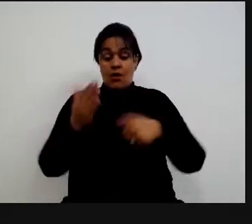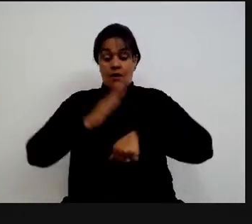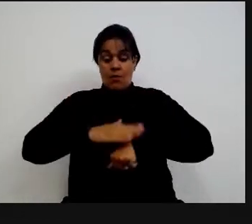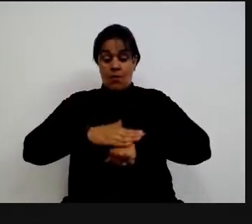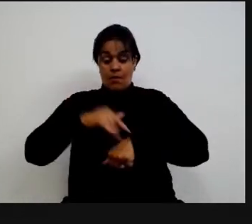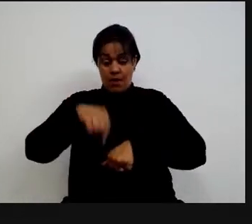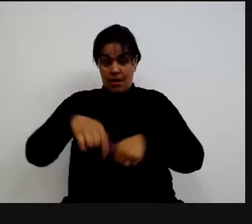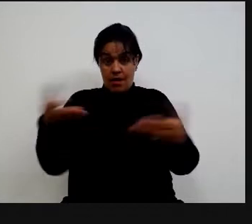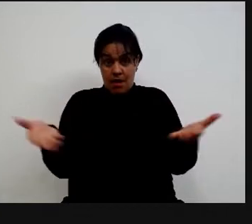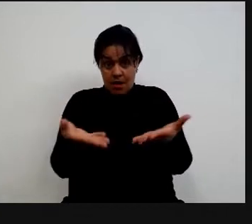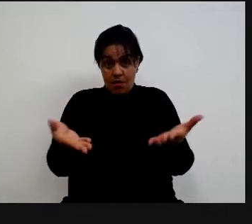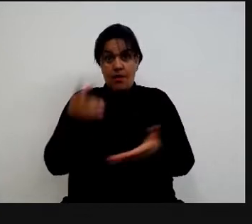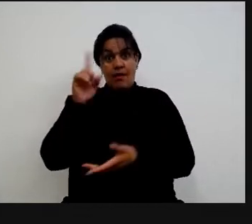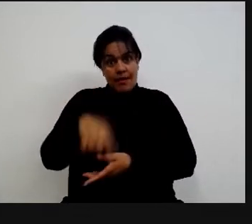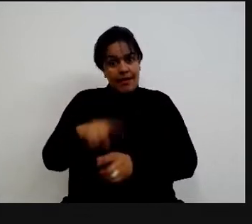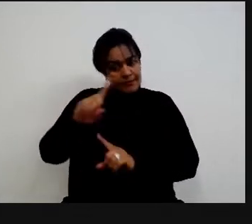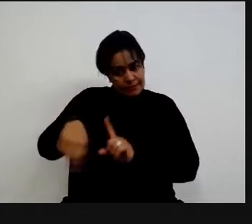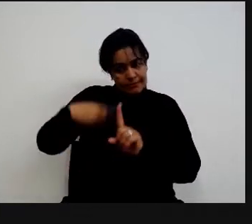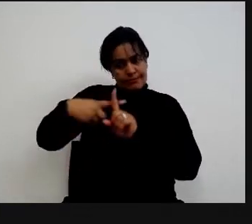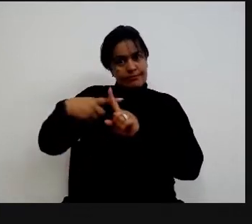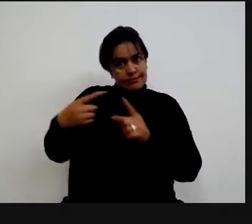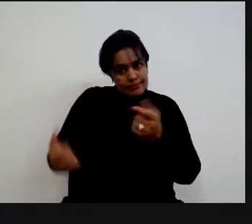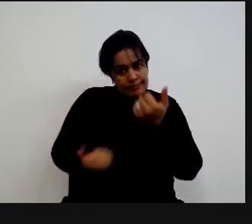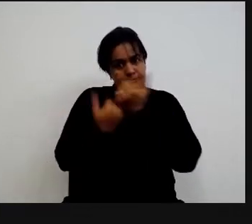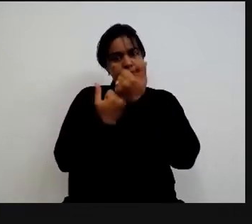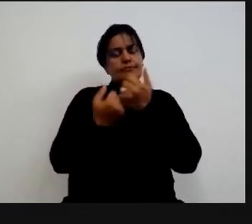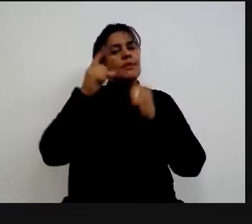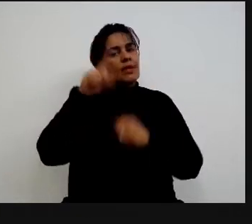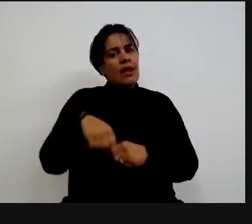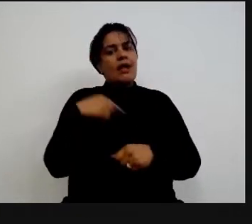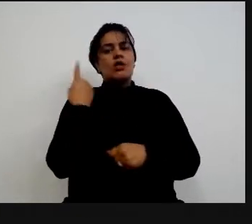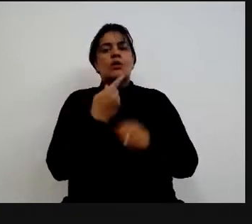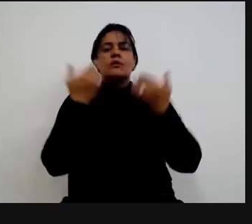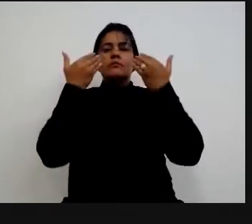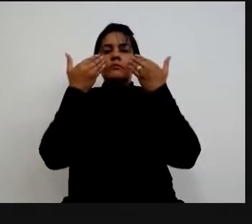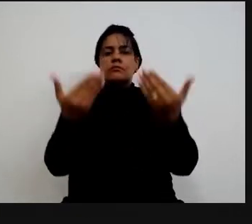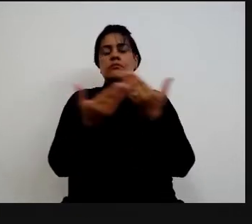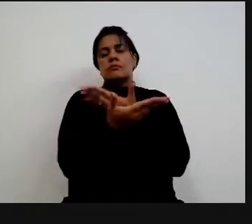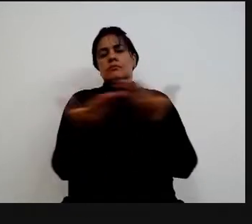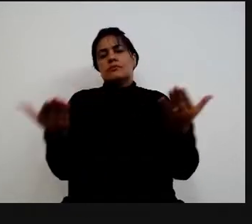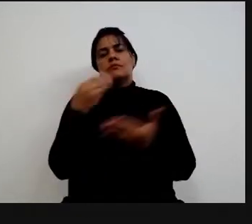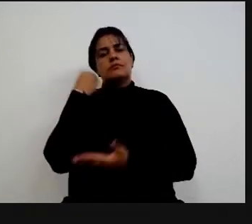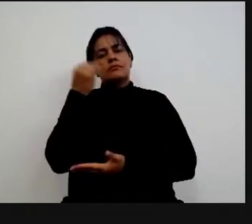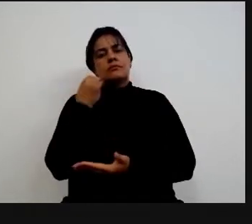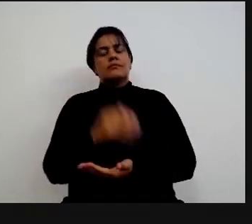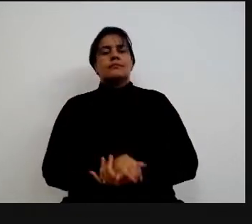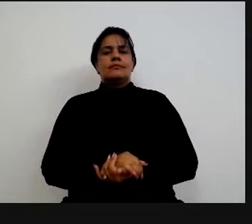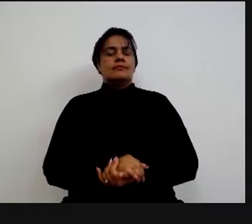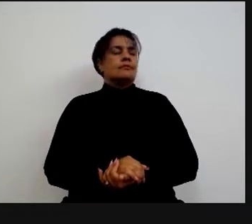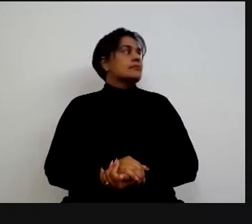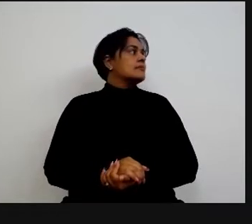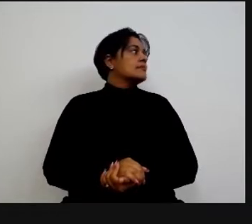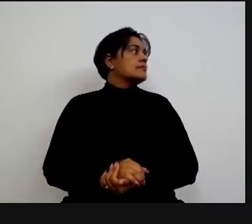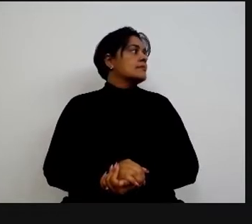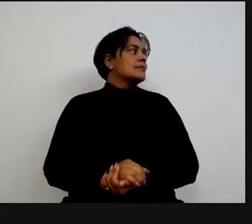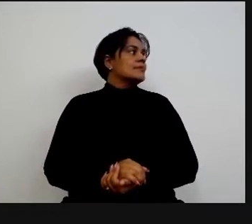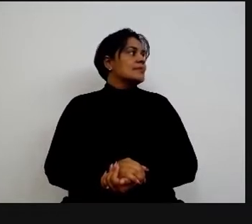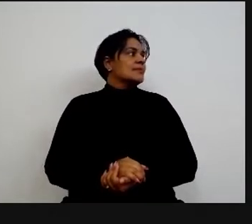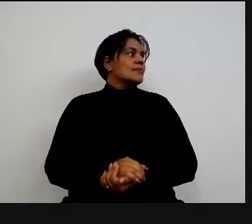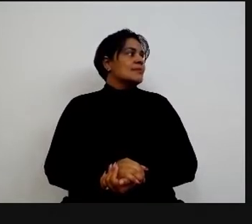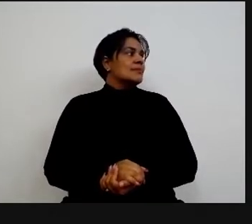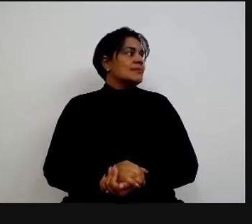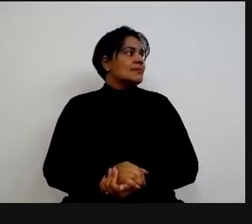momento de soma, que a gente está trazendo essa experiência para todos que possam assistir-nos. Obrigada. Obrigado